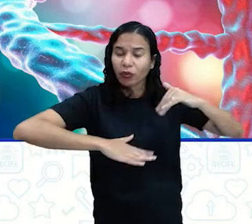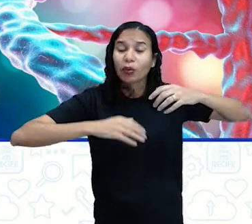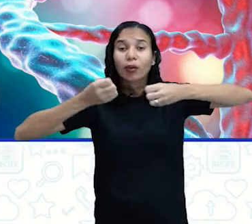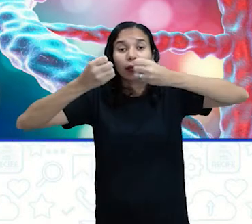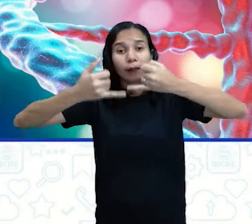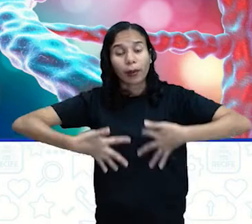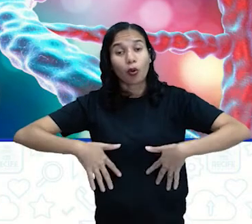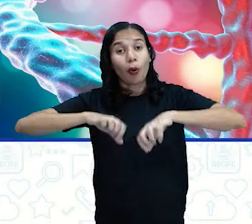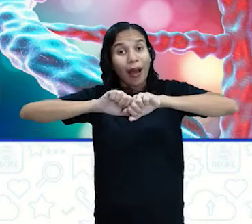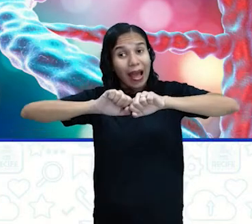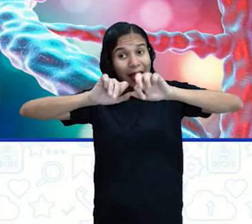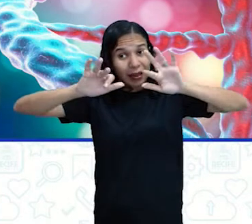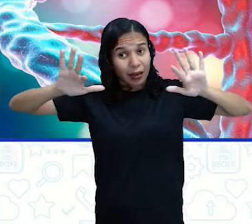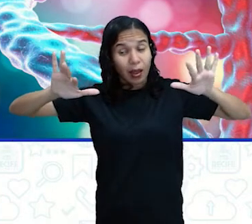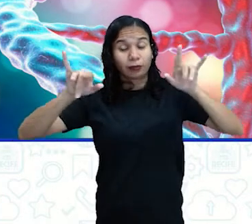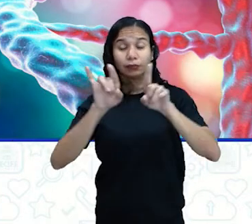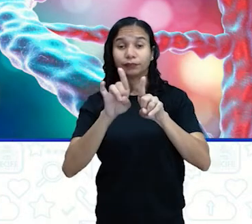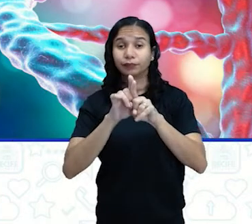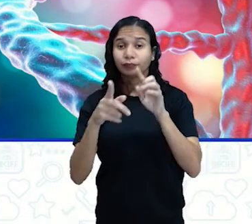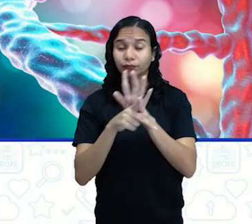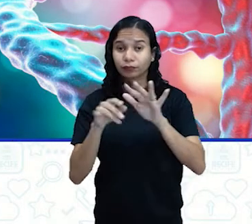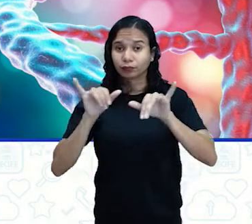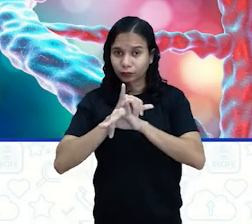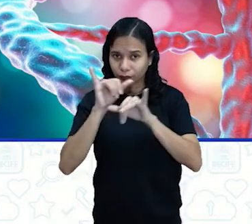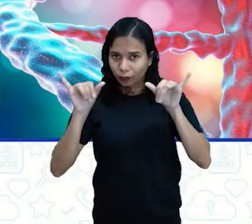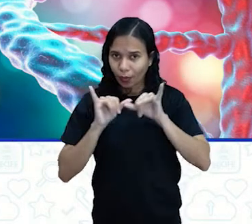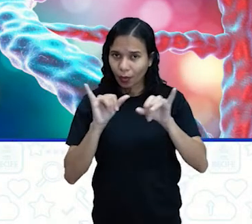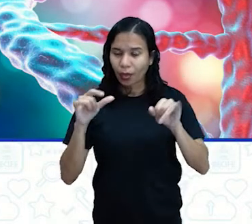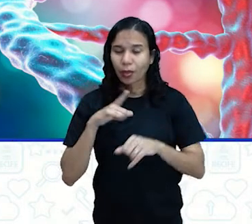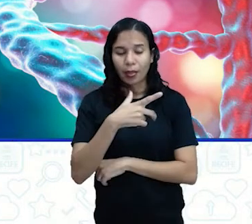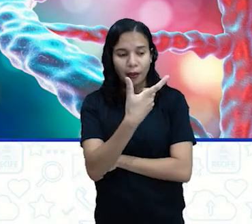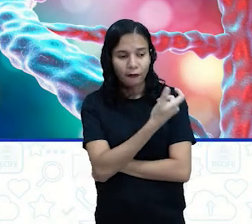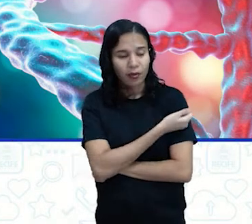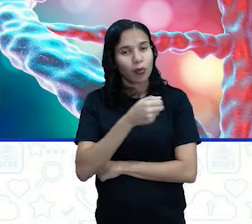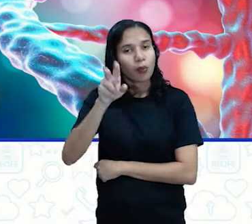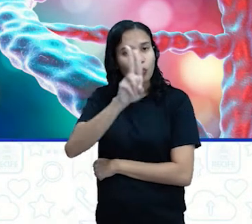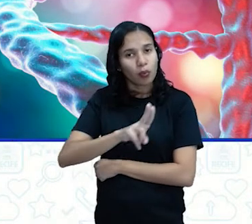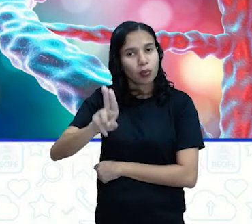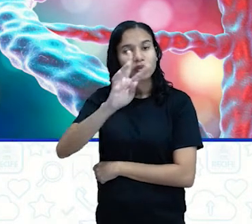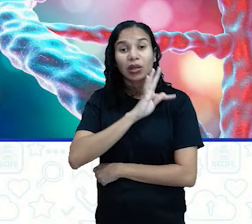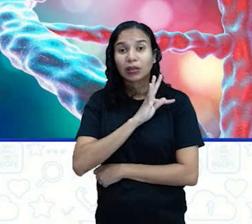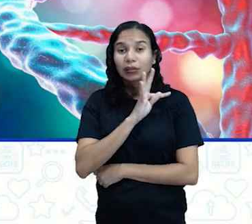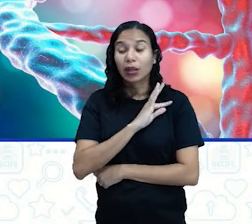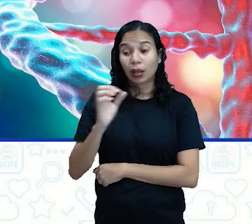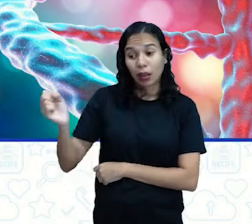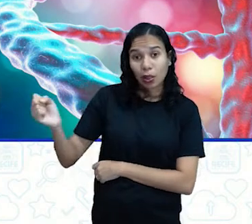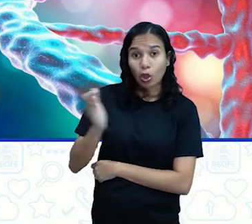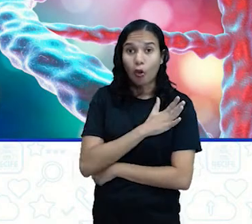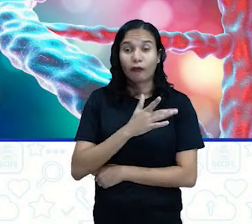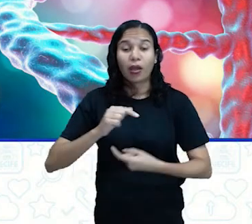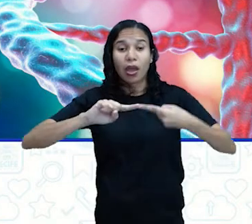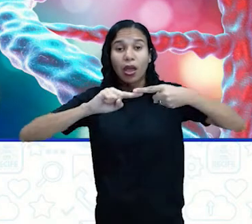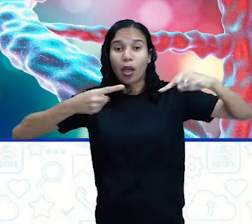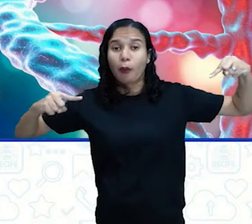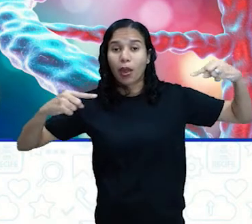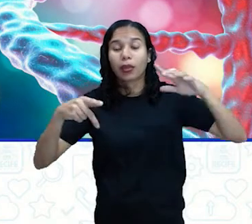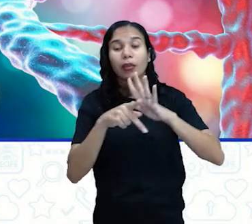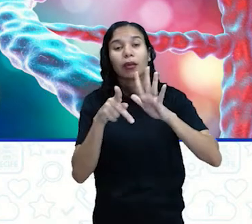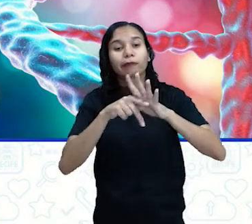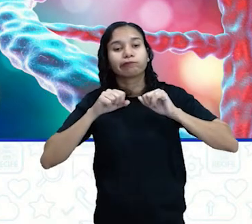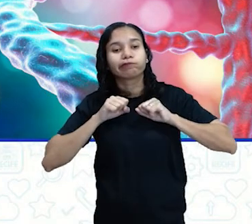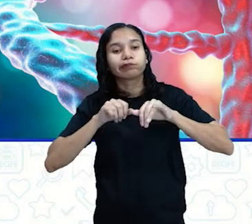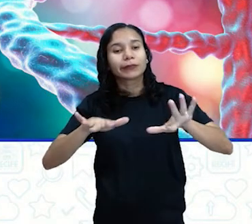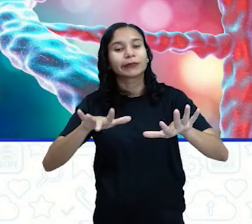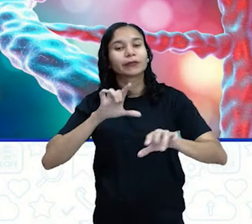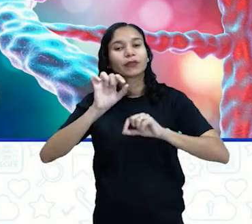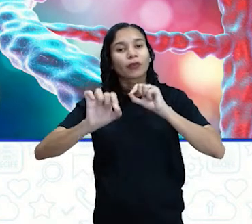de checagem e portais de notícias que as vacinas usam uma técnica inédita, o RNA mensageiro. Ele faz